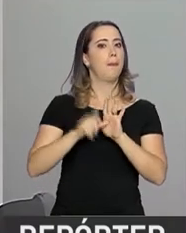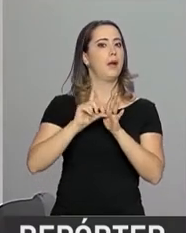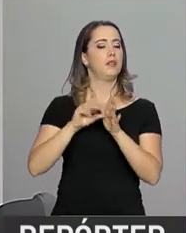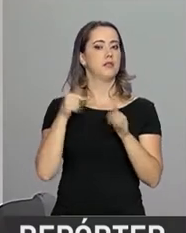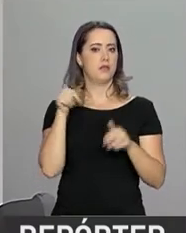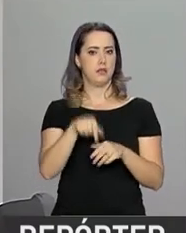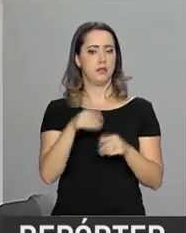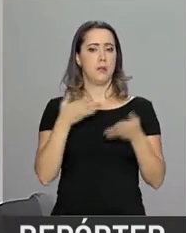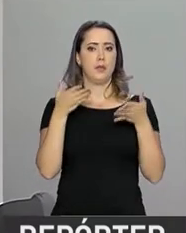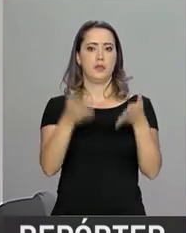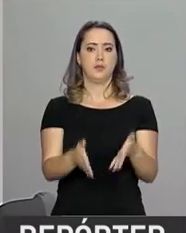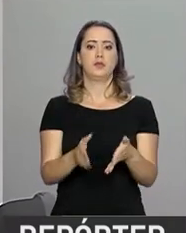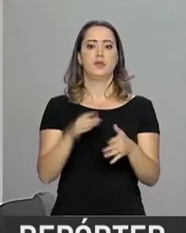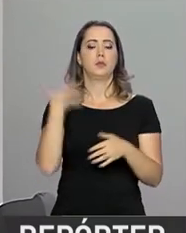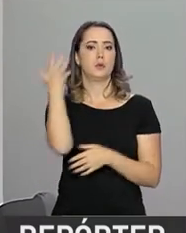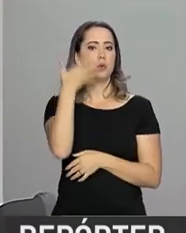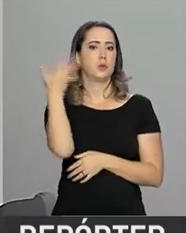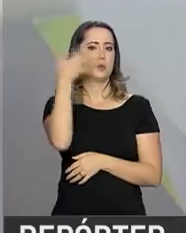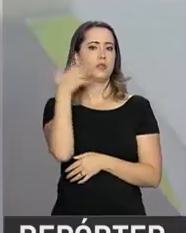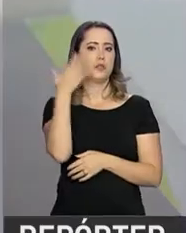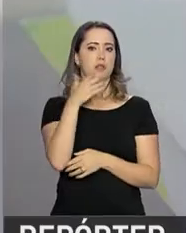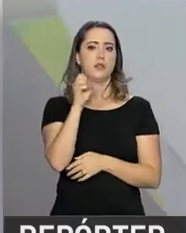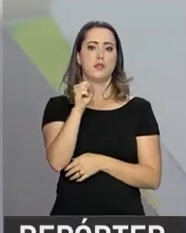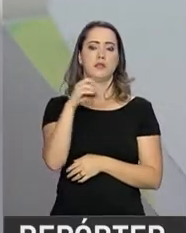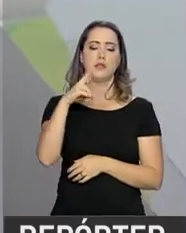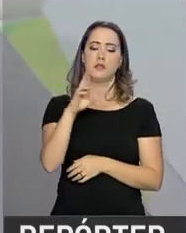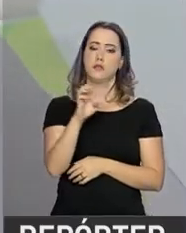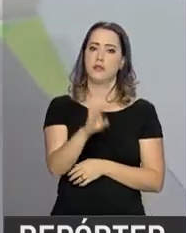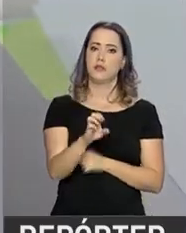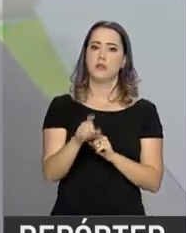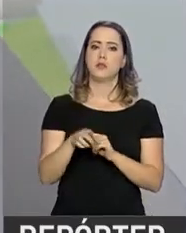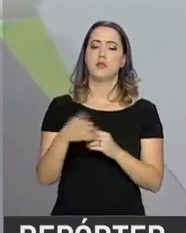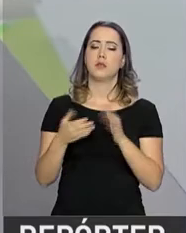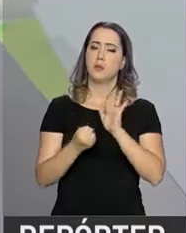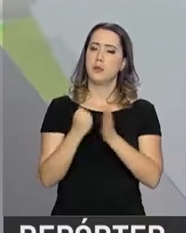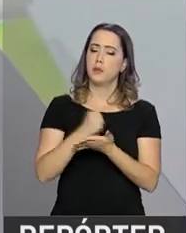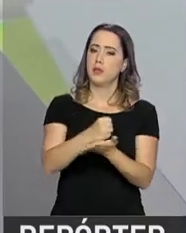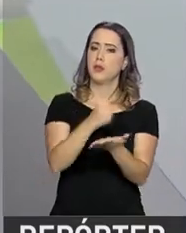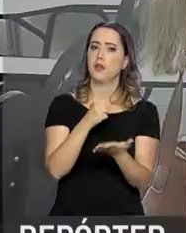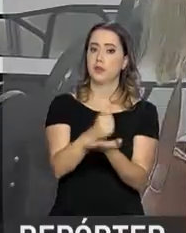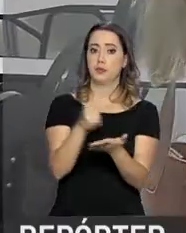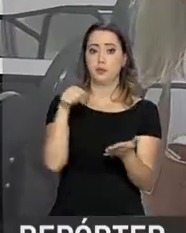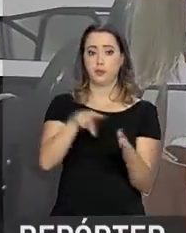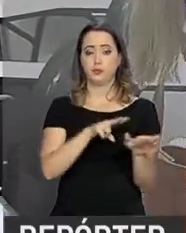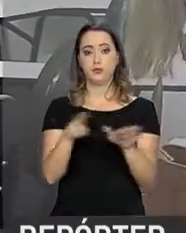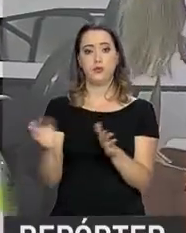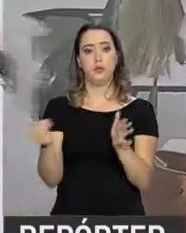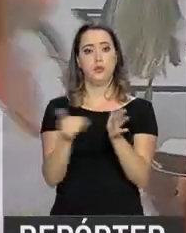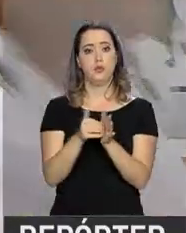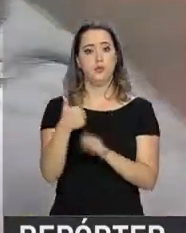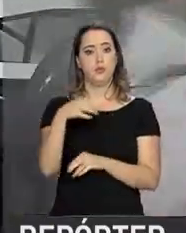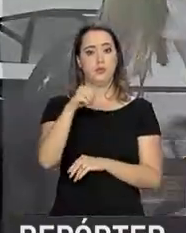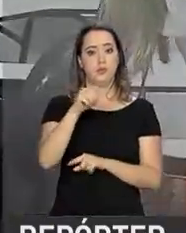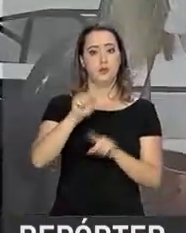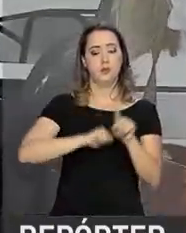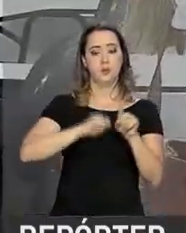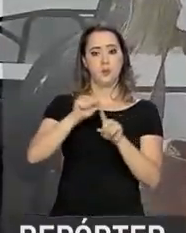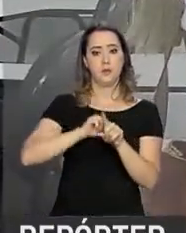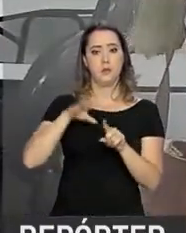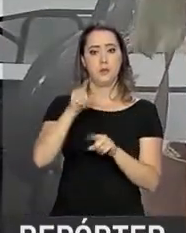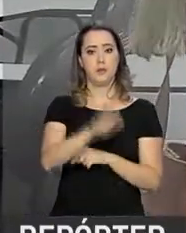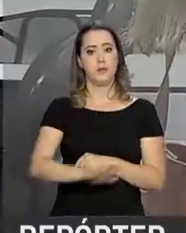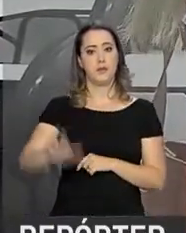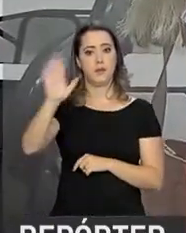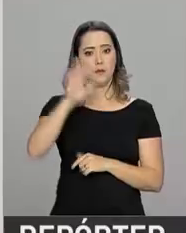se inscreveu para participar de palestras que o Sebrae oferece na Semana do Microempreendedor Individual, que vai até dia 19 deste mês em